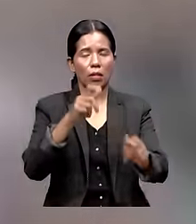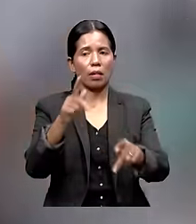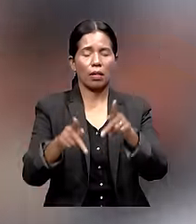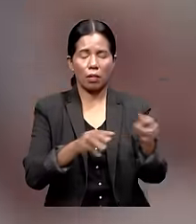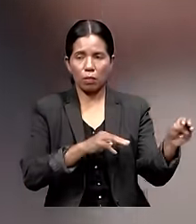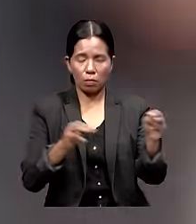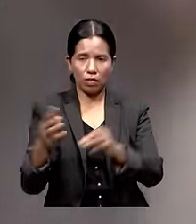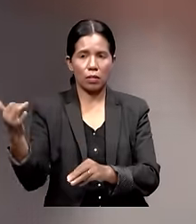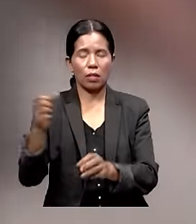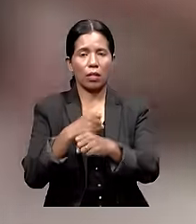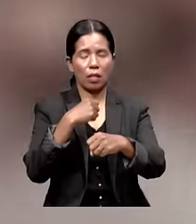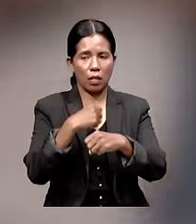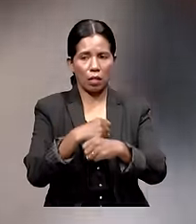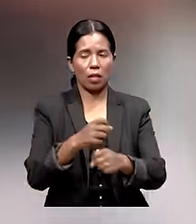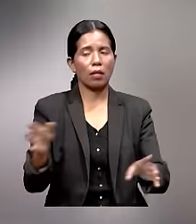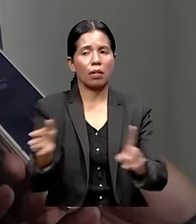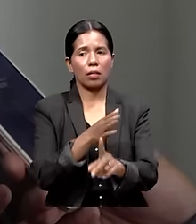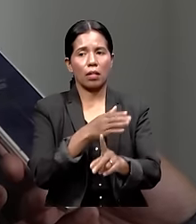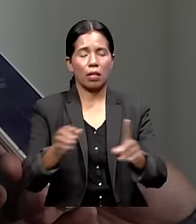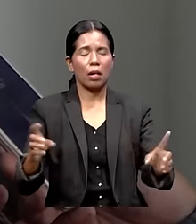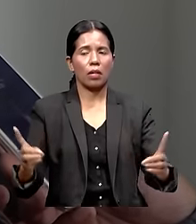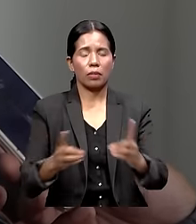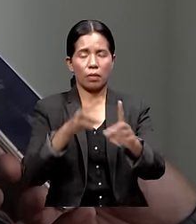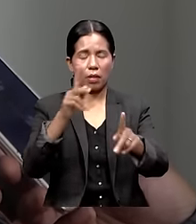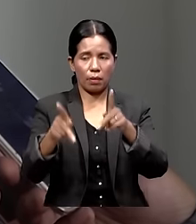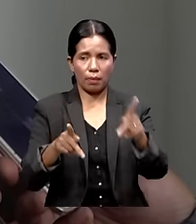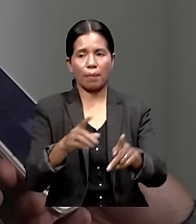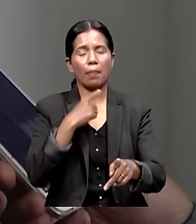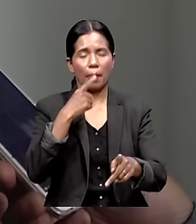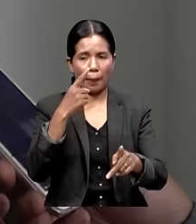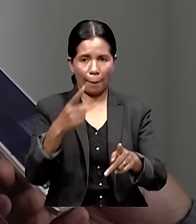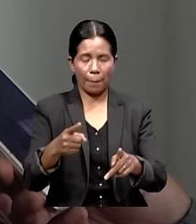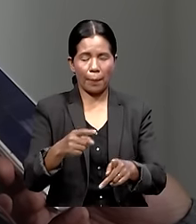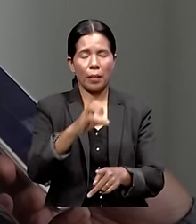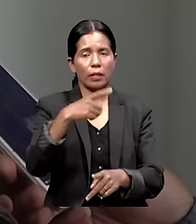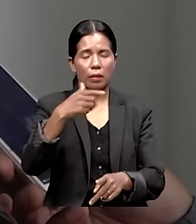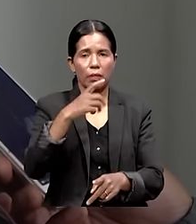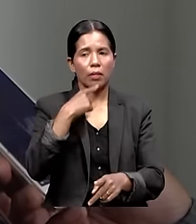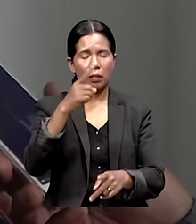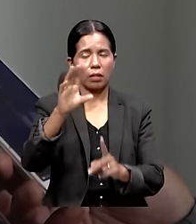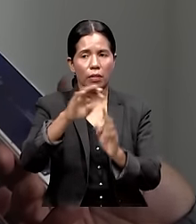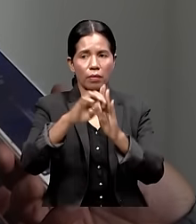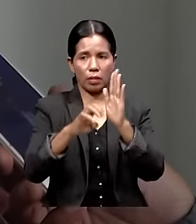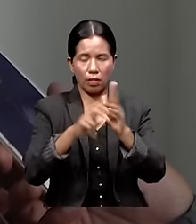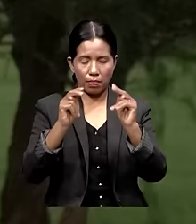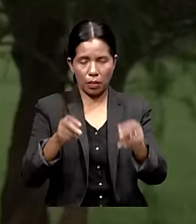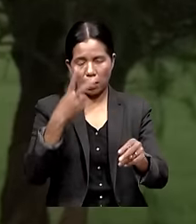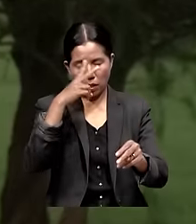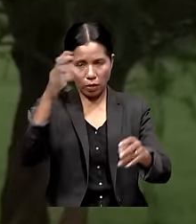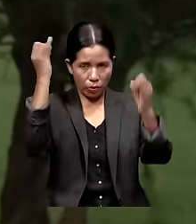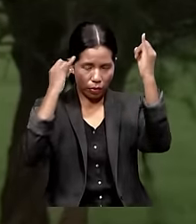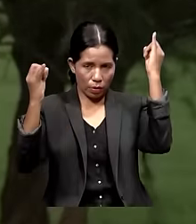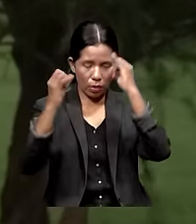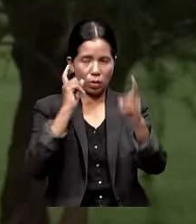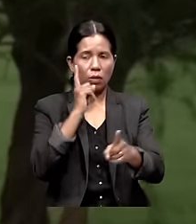muda sira, e bihá-lo fala agregação físico, a soro negociante sira. A tamba lamentação, né, Germano afirma, se o Estado precisa acompanhar a informação do